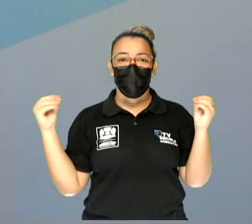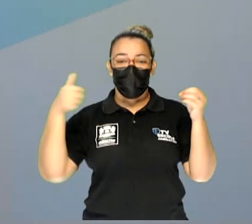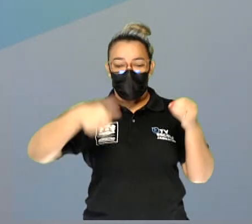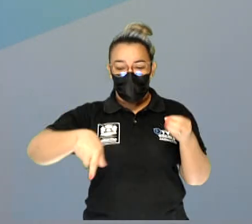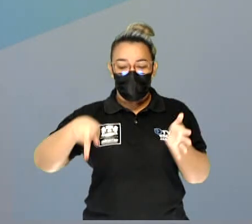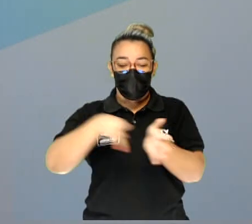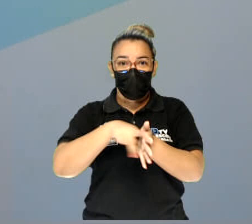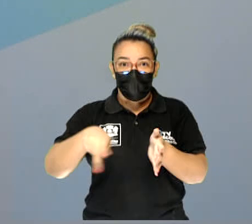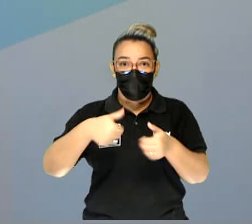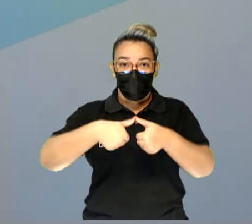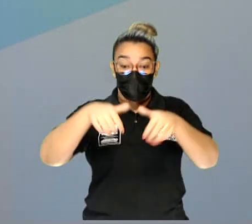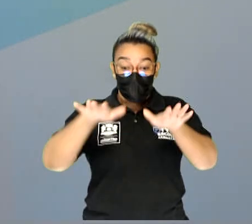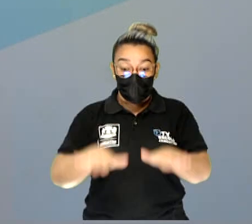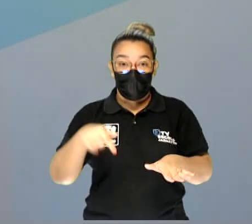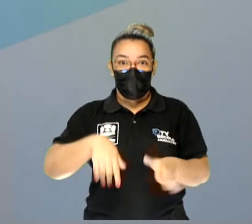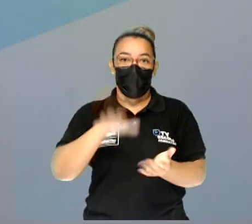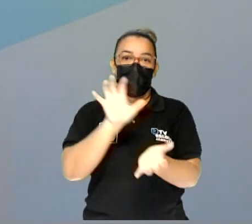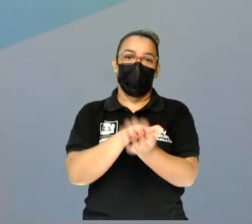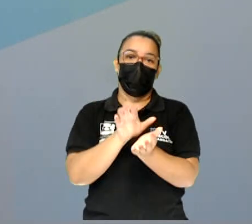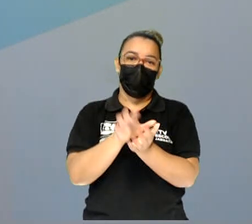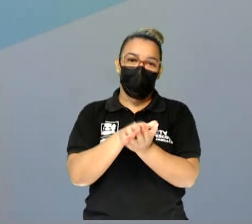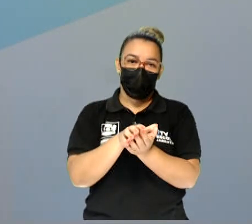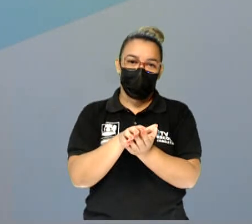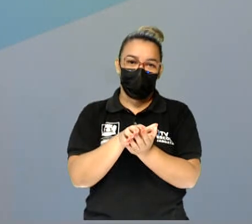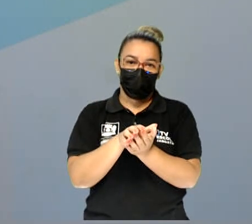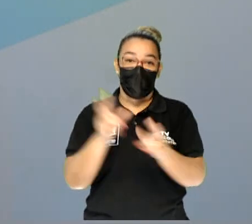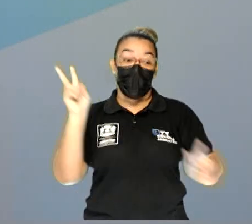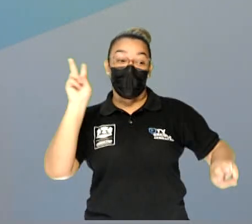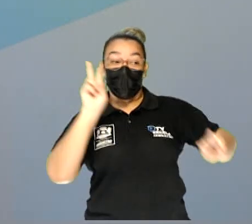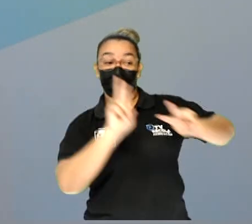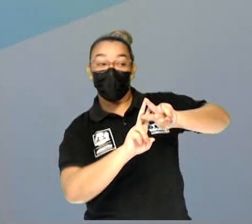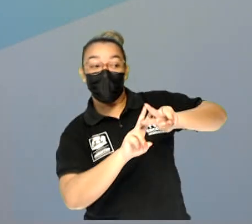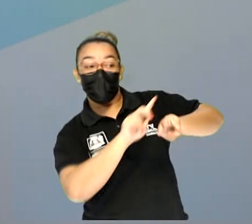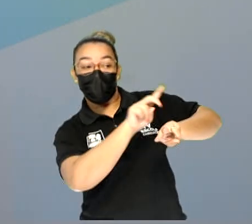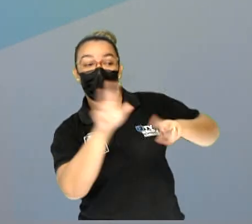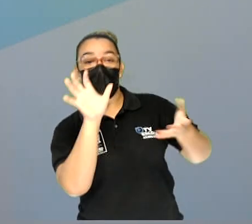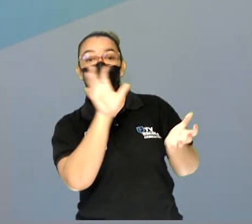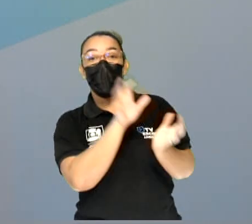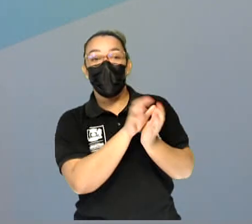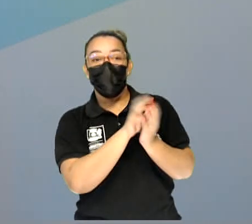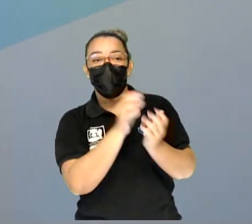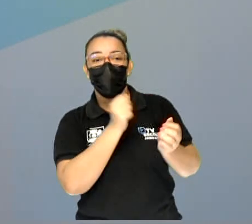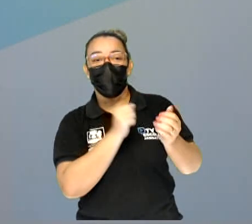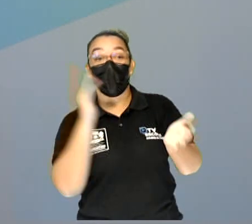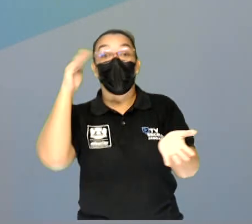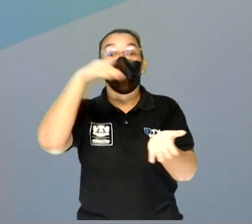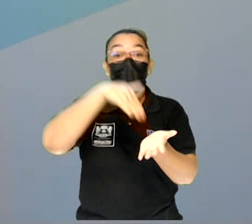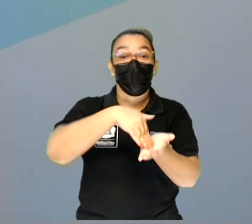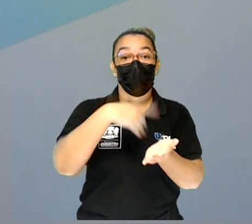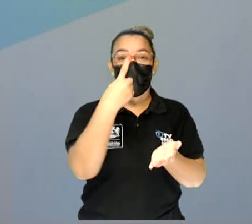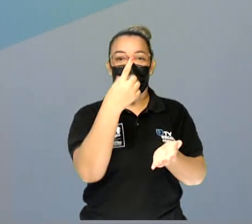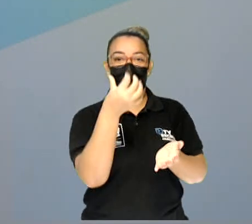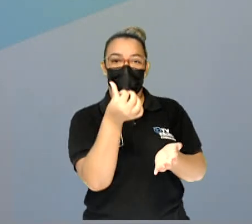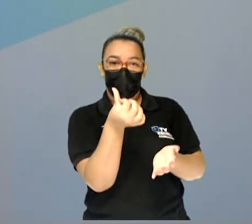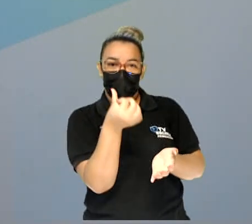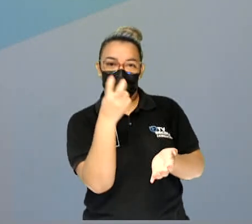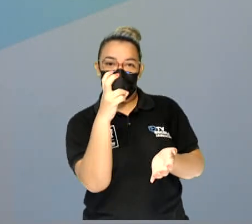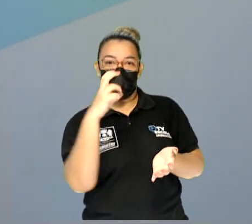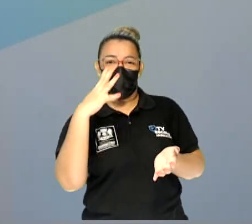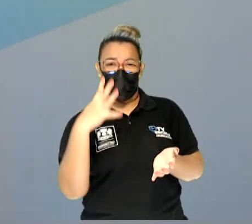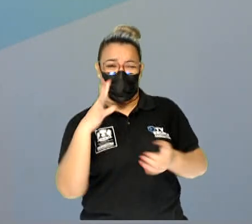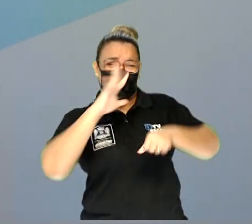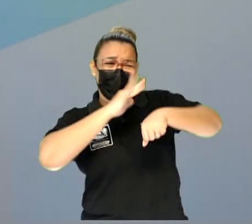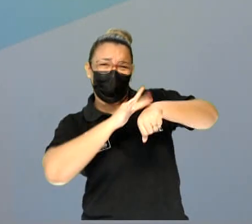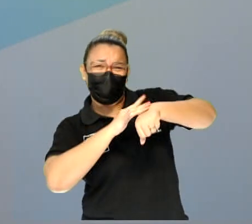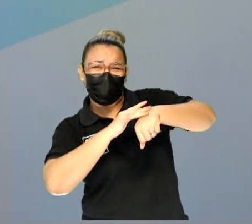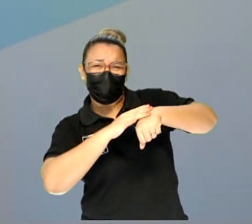Pernambuco. Então, eles ficaram presos em Recife até 1654, doentes e famintos,